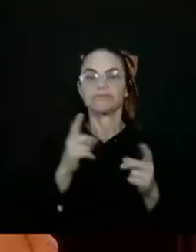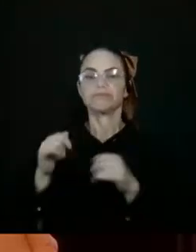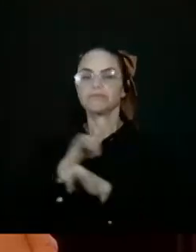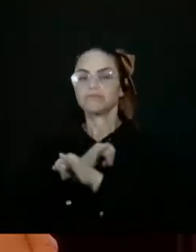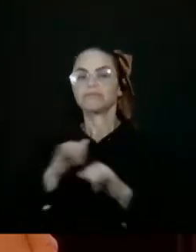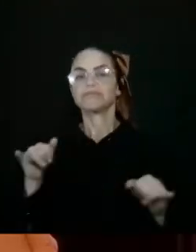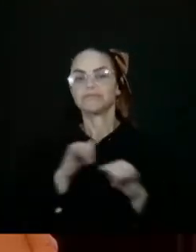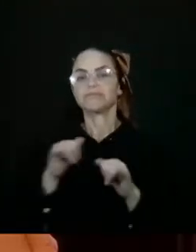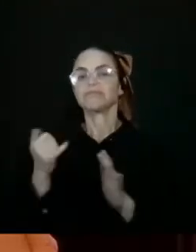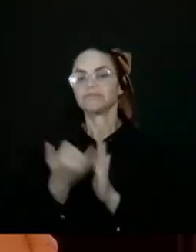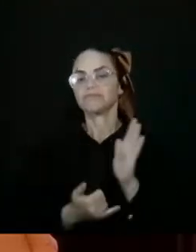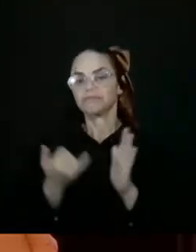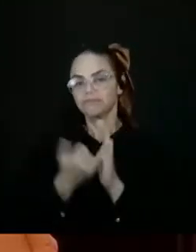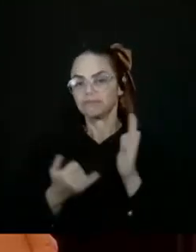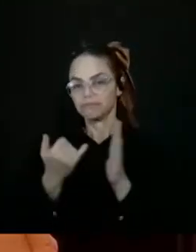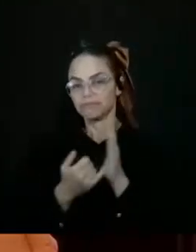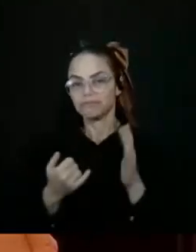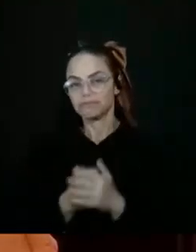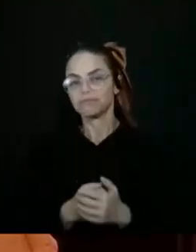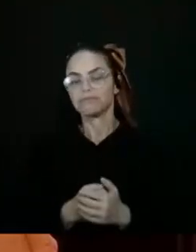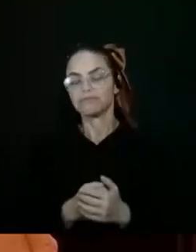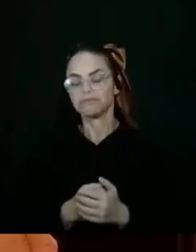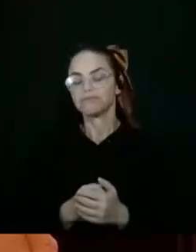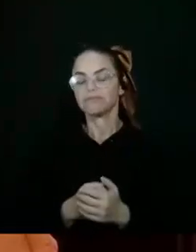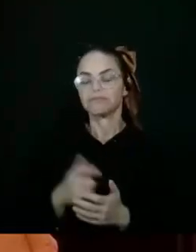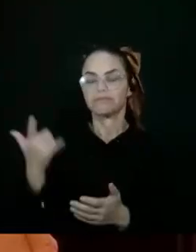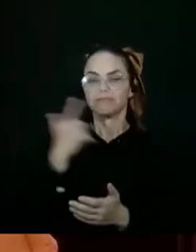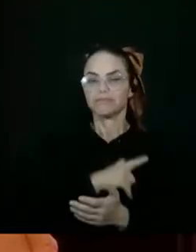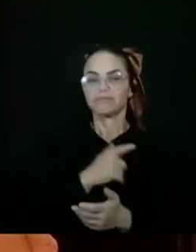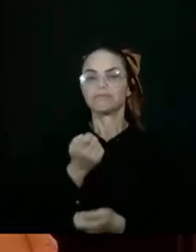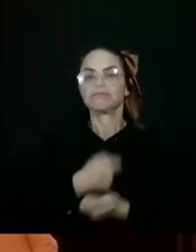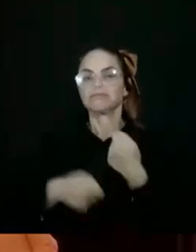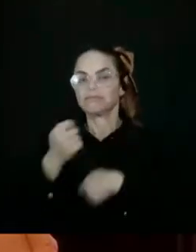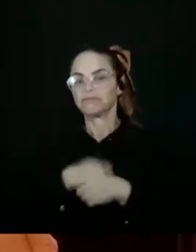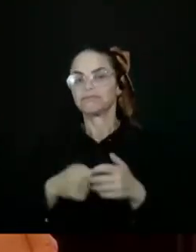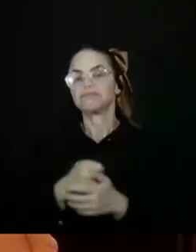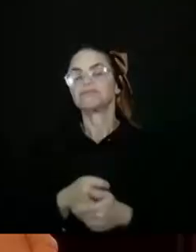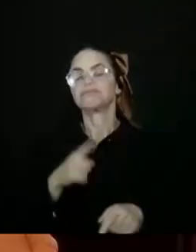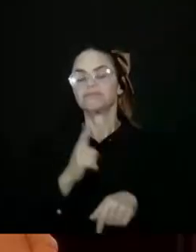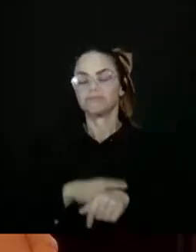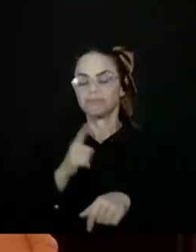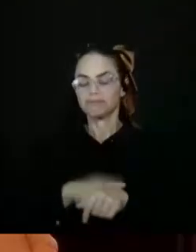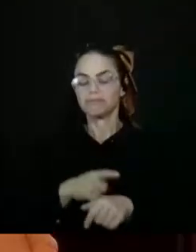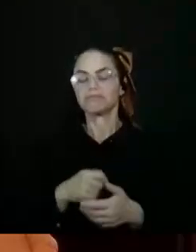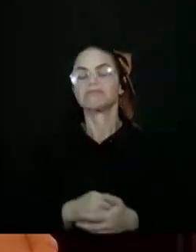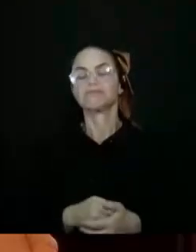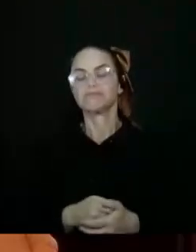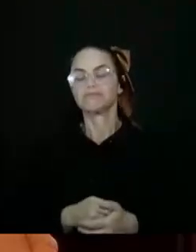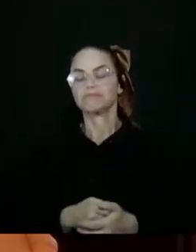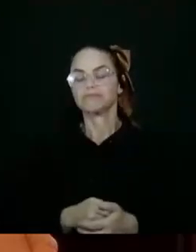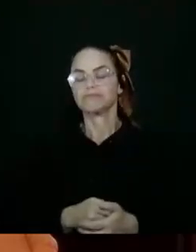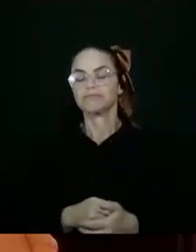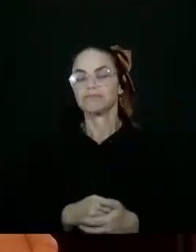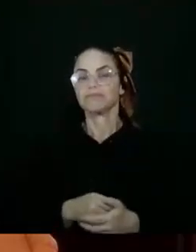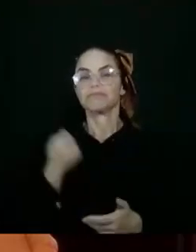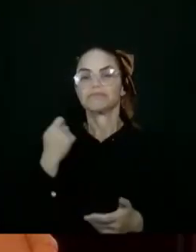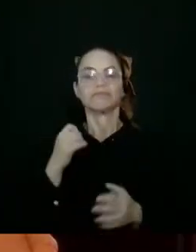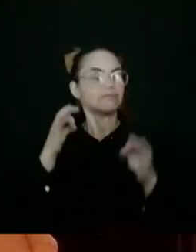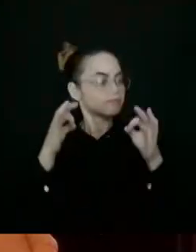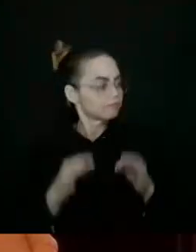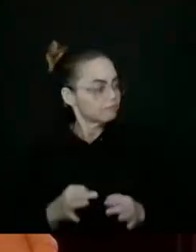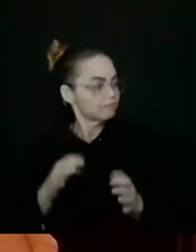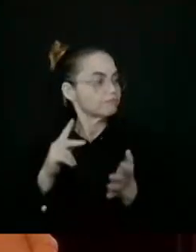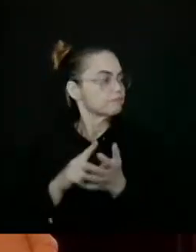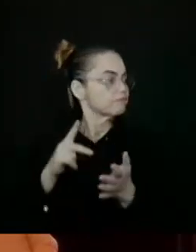que fazer a declaração de ganho de capital. E é nesse momento que você faz o acerto com o leão disso. Também